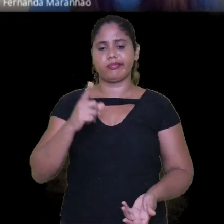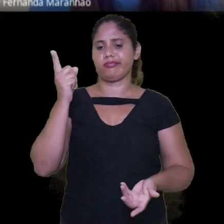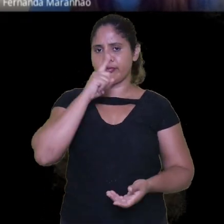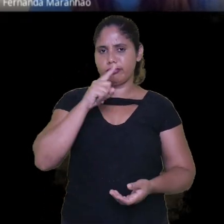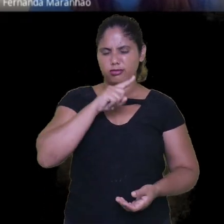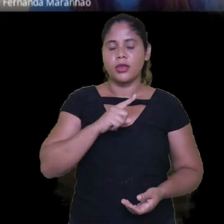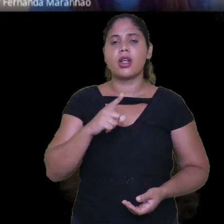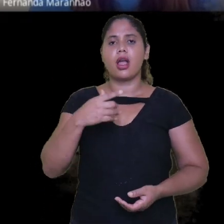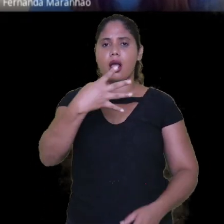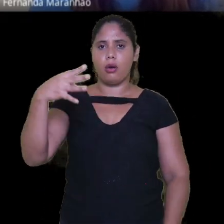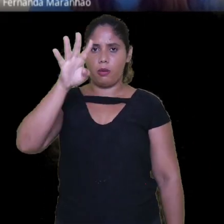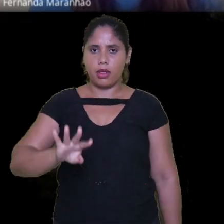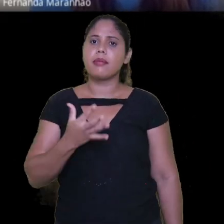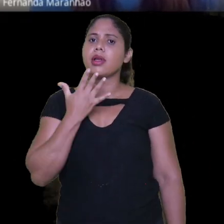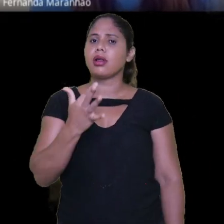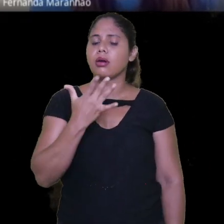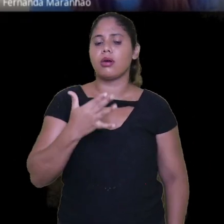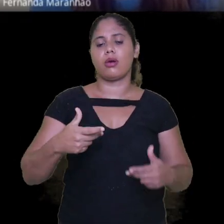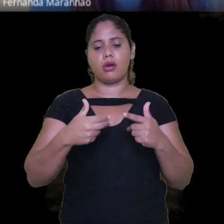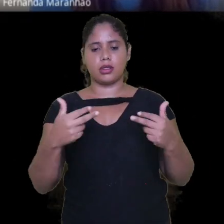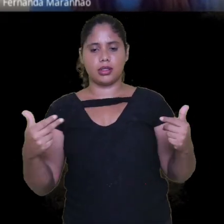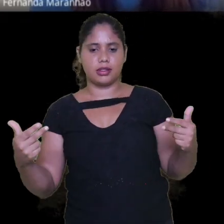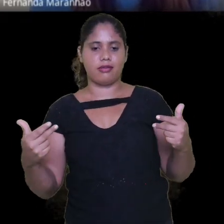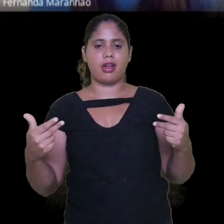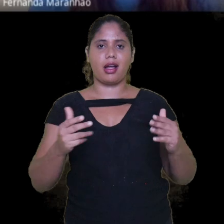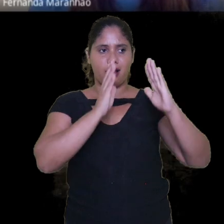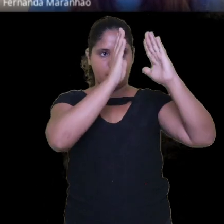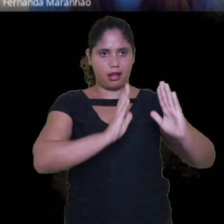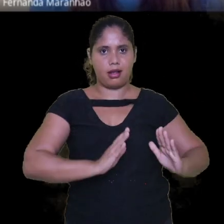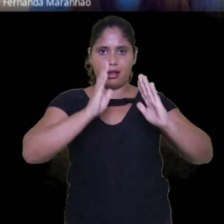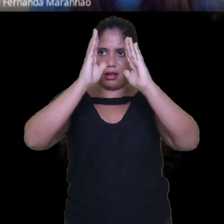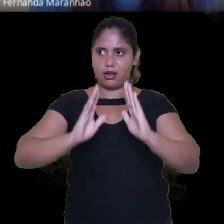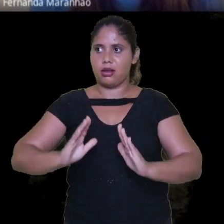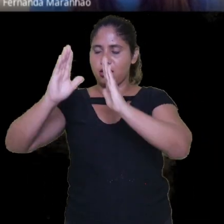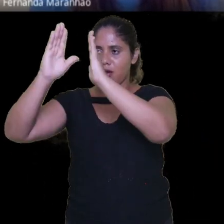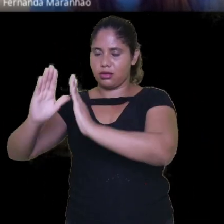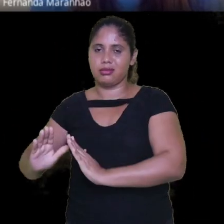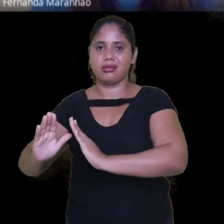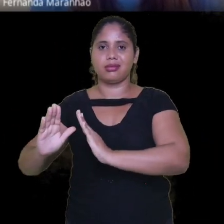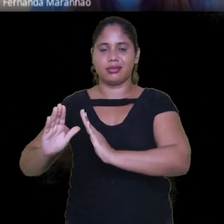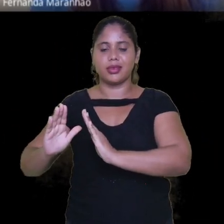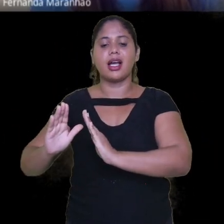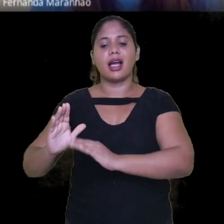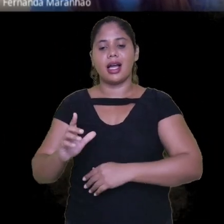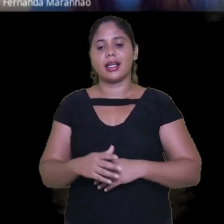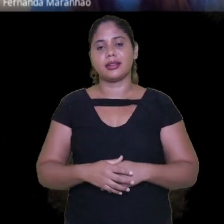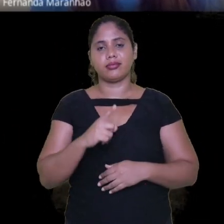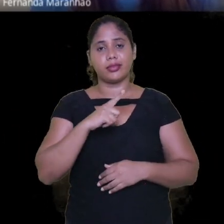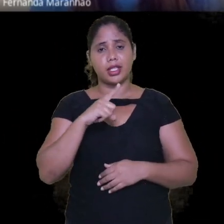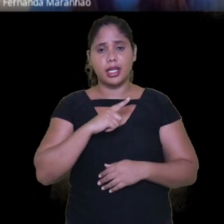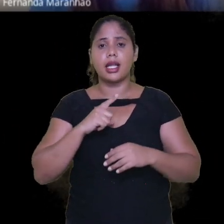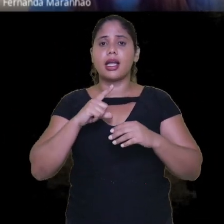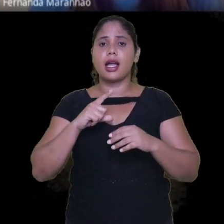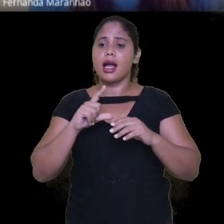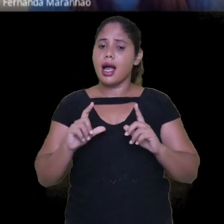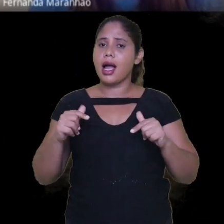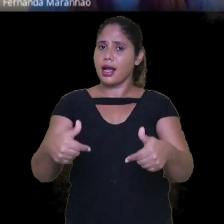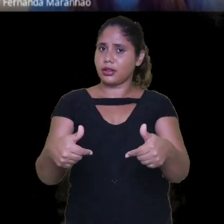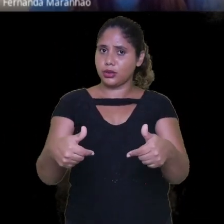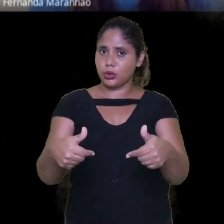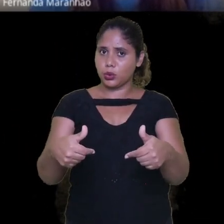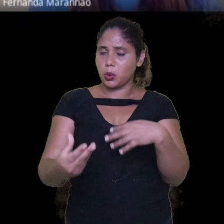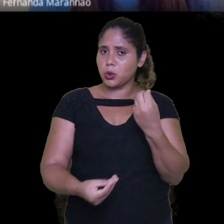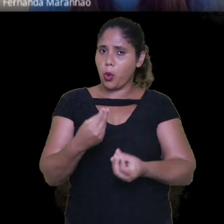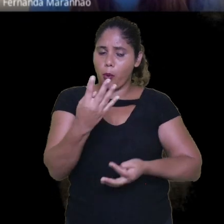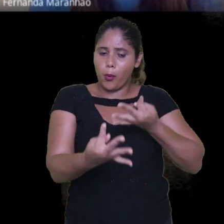Essa paciente não precisa receber sulfato de magnésio, e o parto dessa paciente, se não houver hipertensão e pré-eclâmpsia superposta,